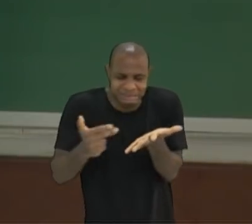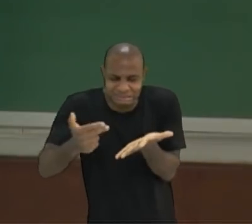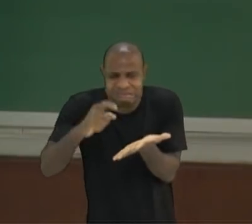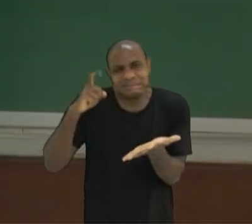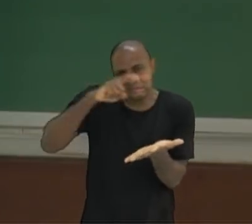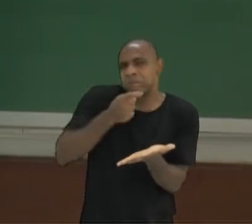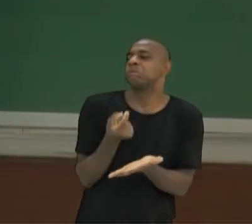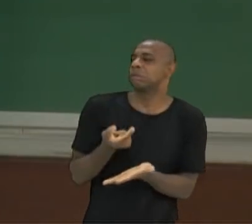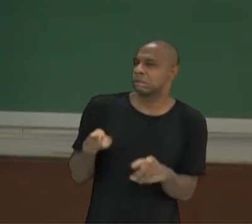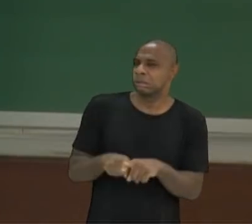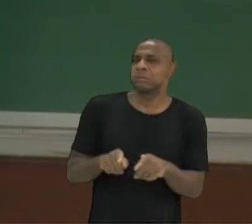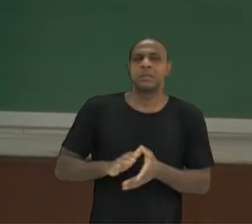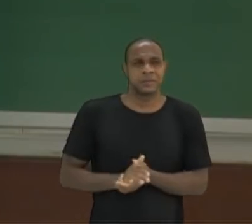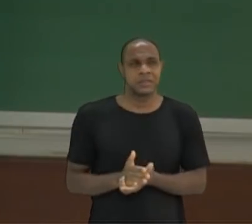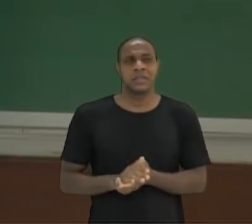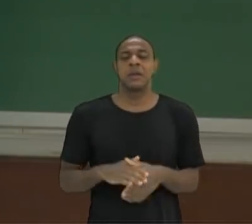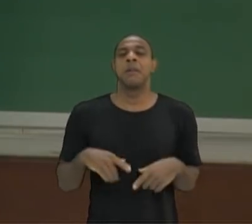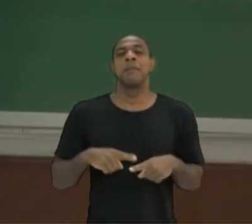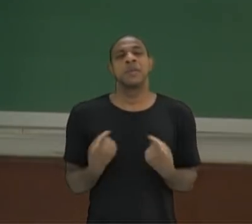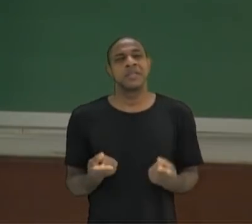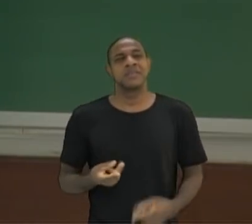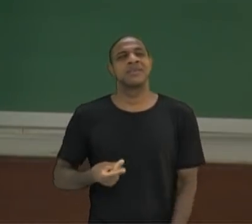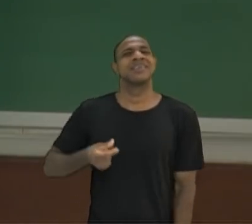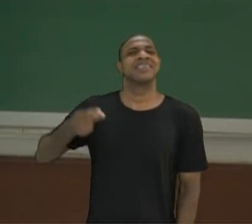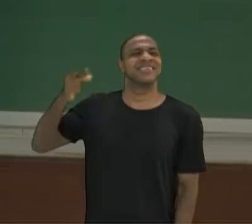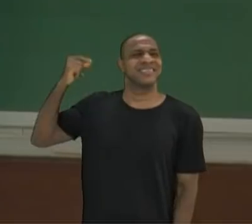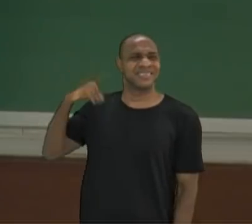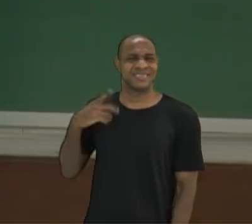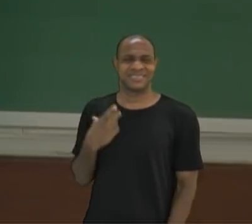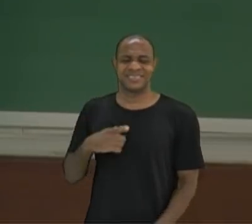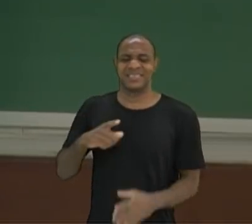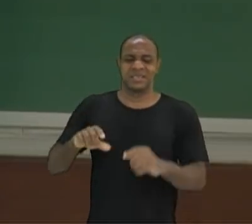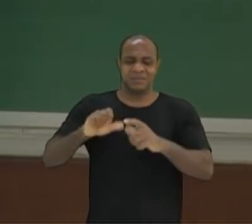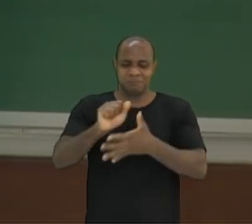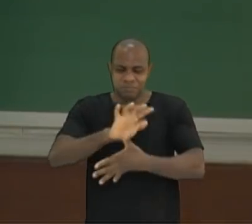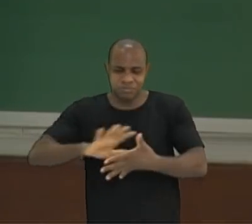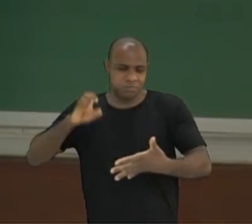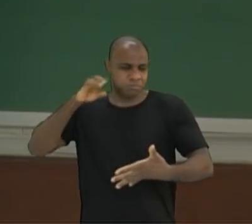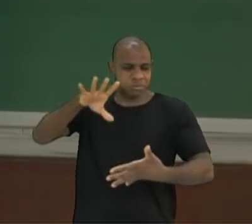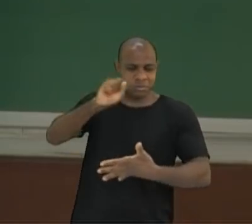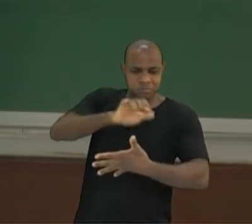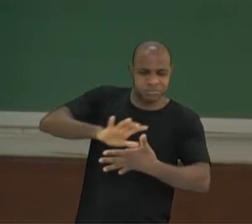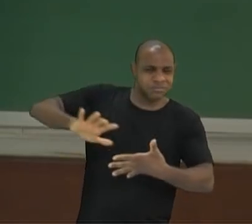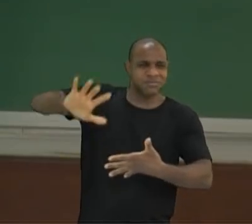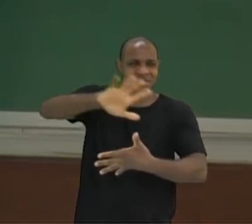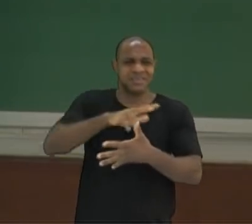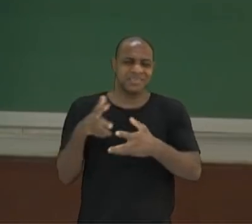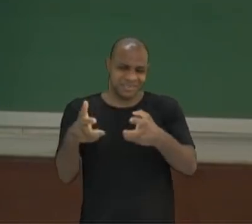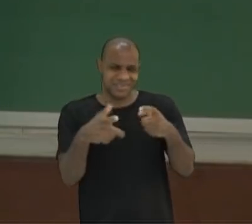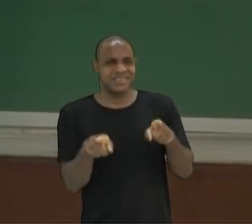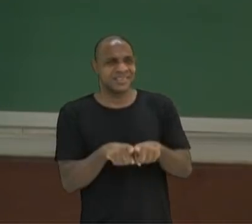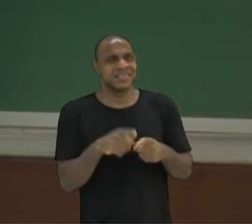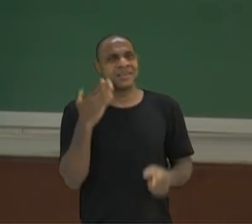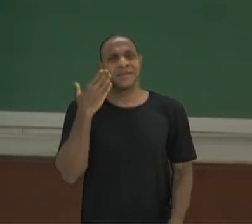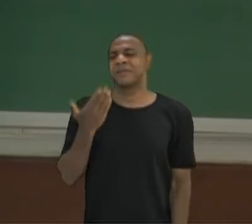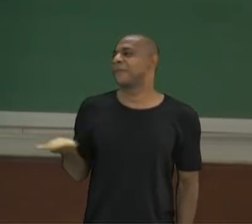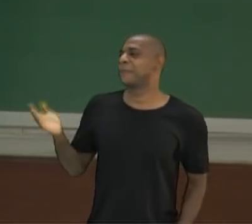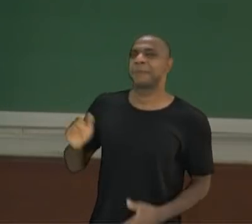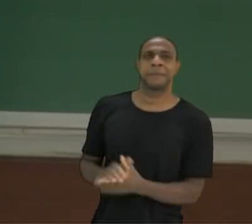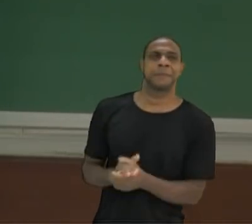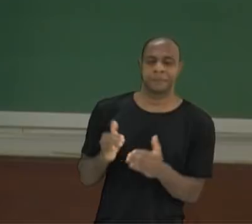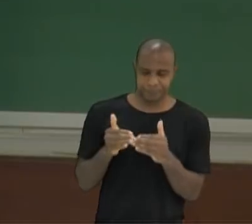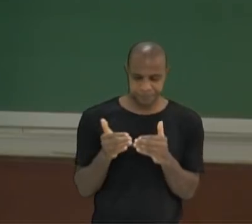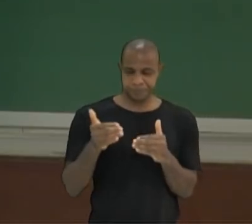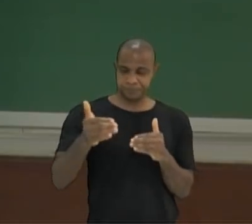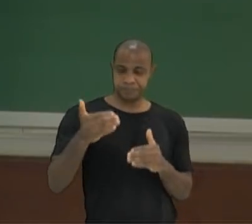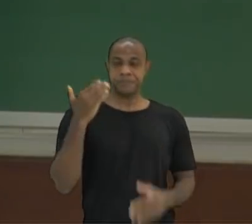na forma plana. Por isso vão existir lá as projeções cartográficas, que você também já deve ter ouvido falar. Avançando um